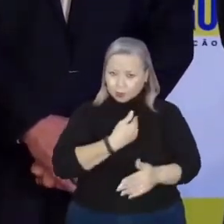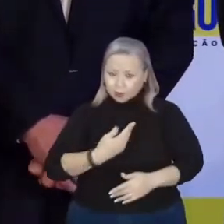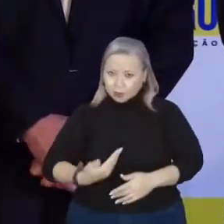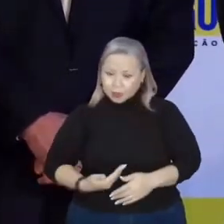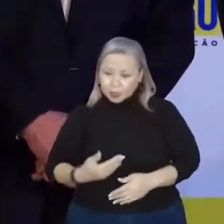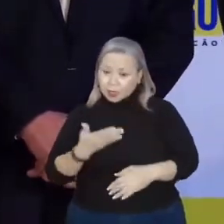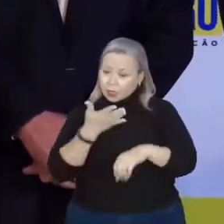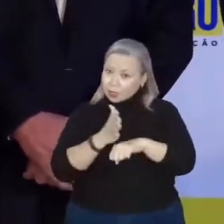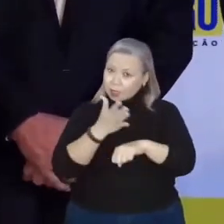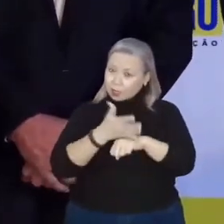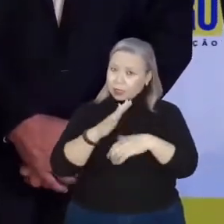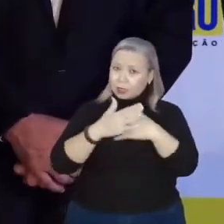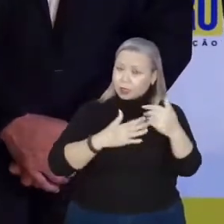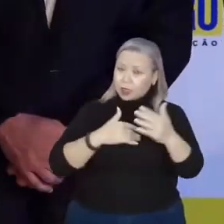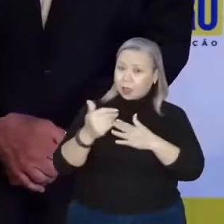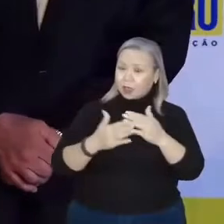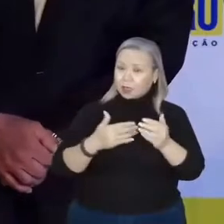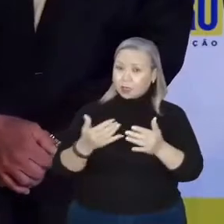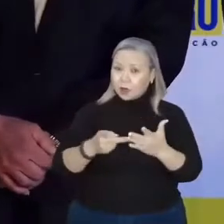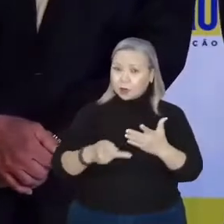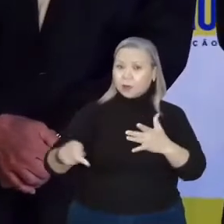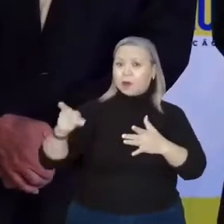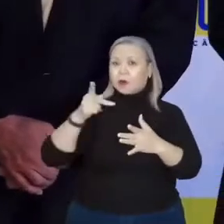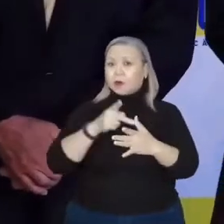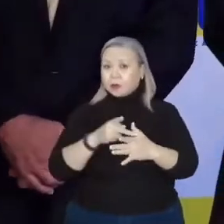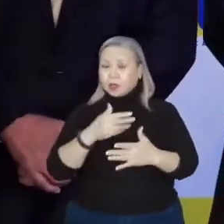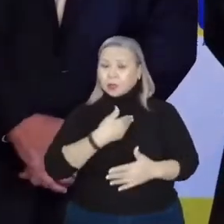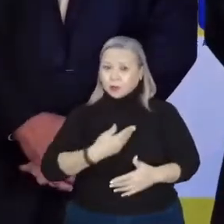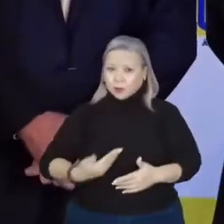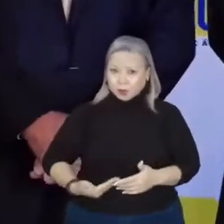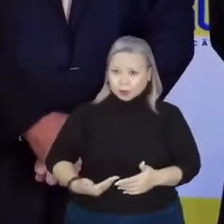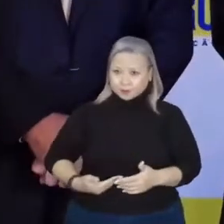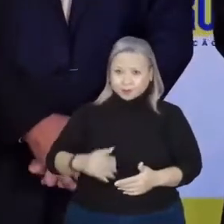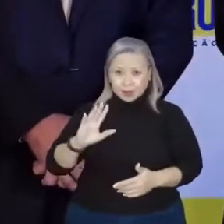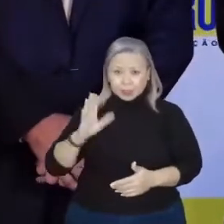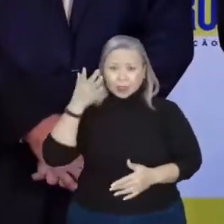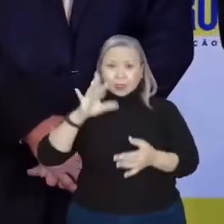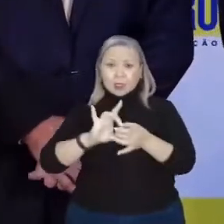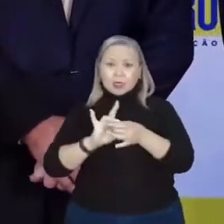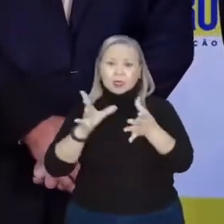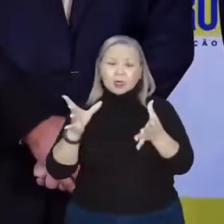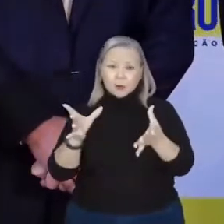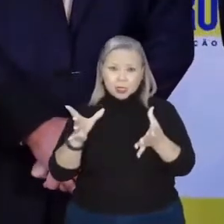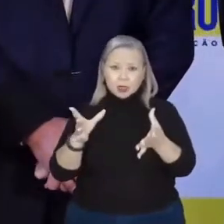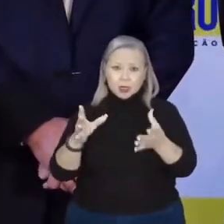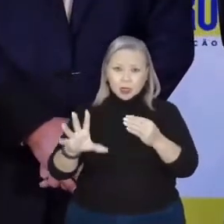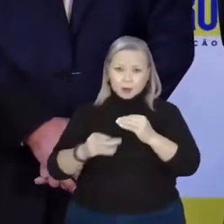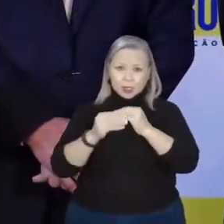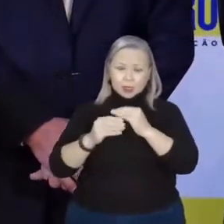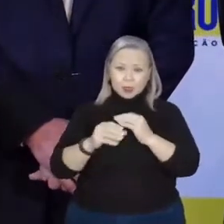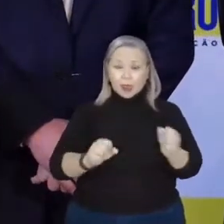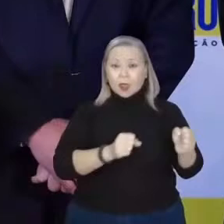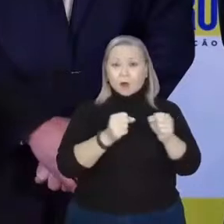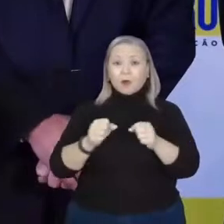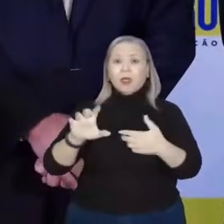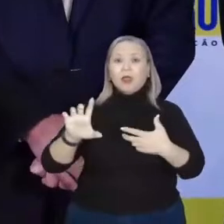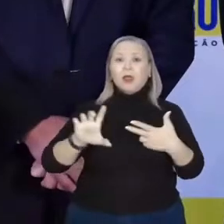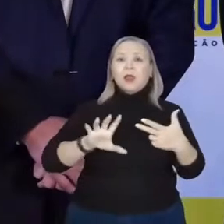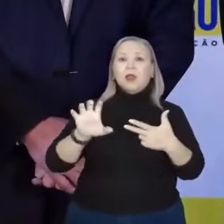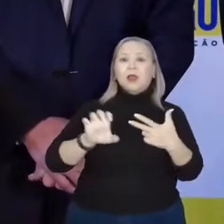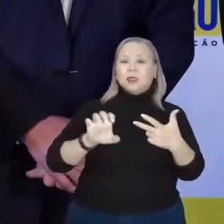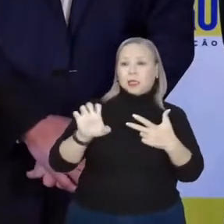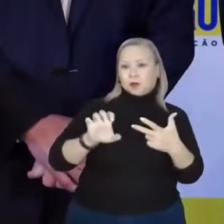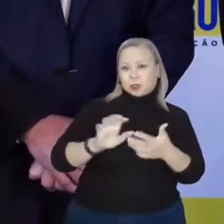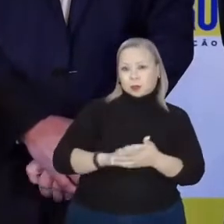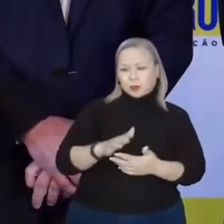governo. E quem decide liberar a emenda, na verdade, é o Poder Executivo. Todo mundo sabe que eu